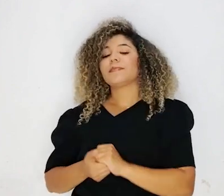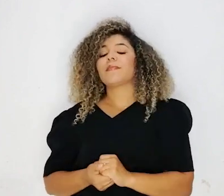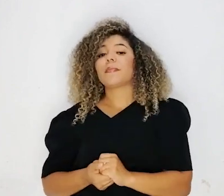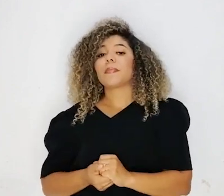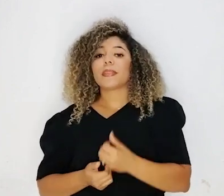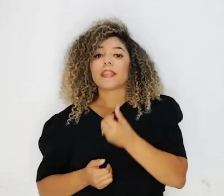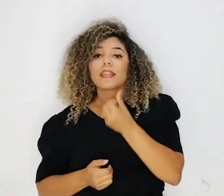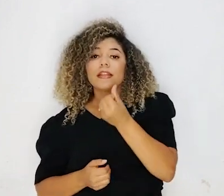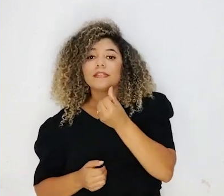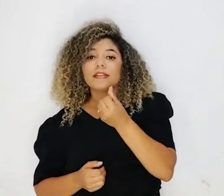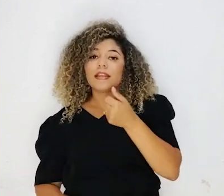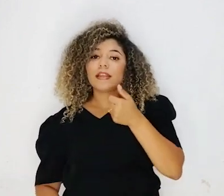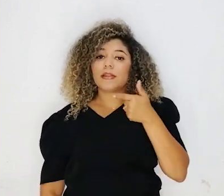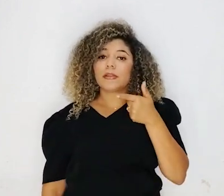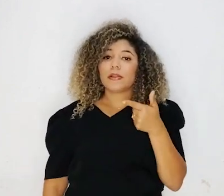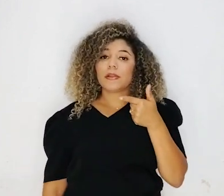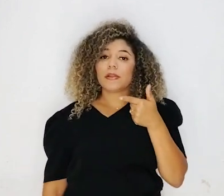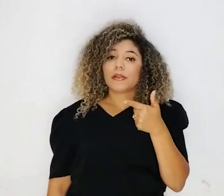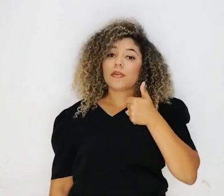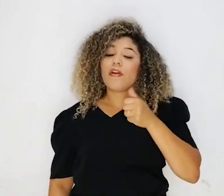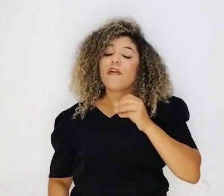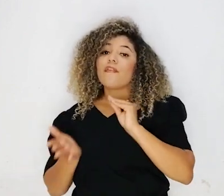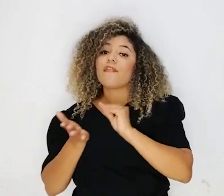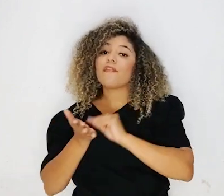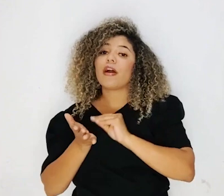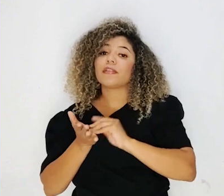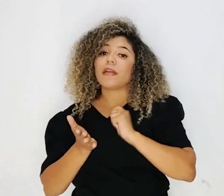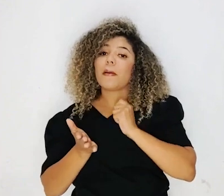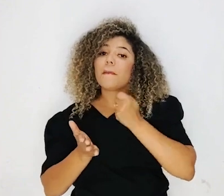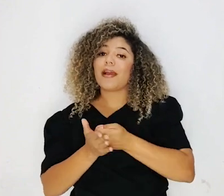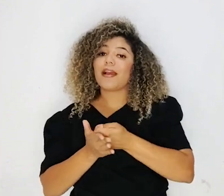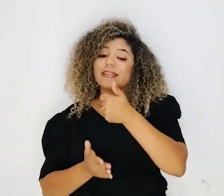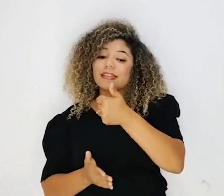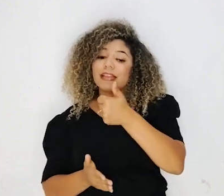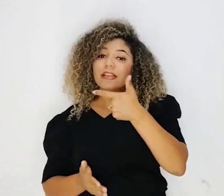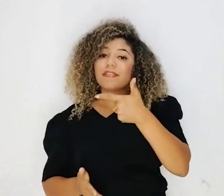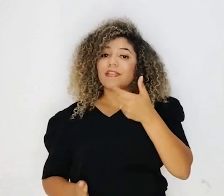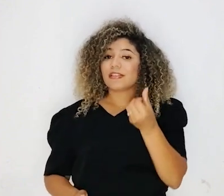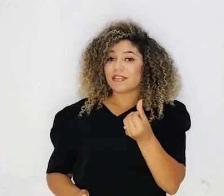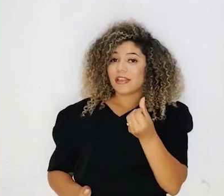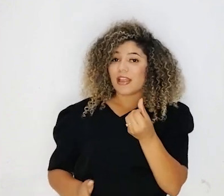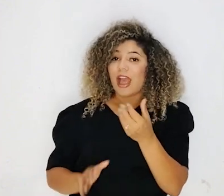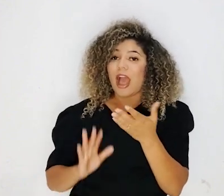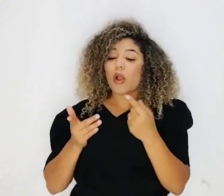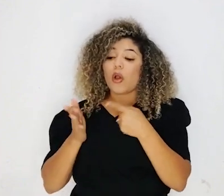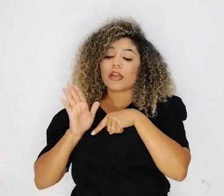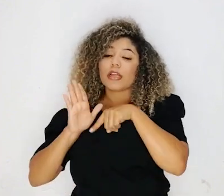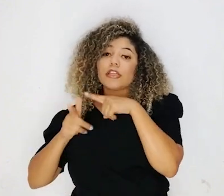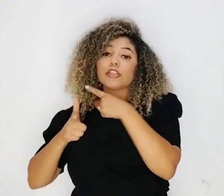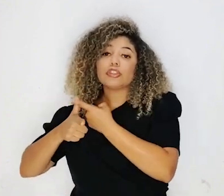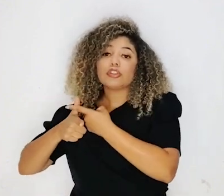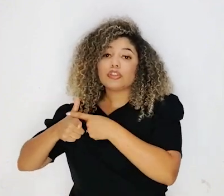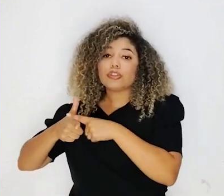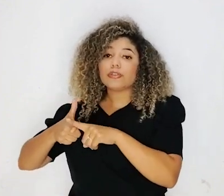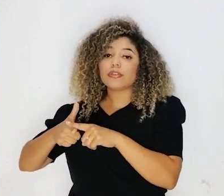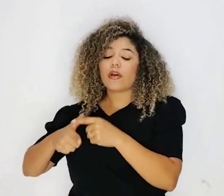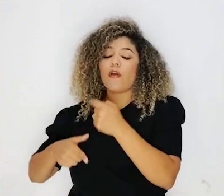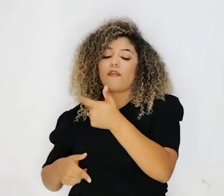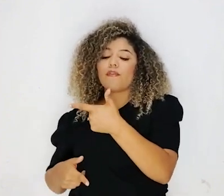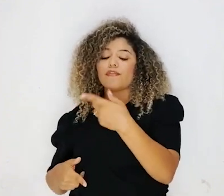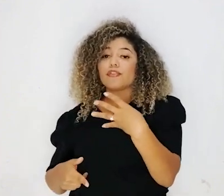6, 2, 1. Falta pagar 126. E aí a gente faz a divisão, não é isso?